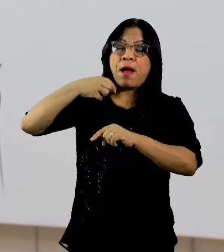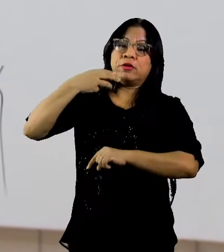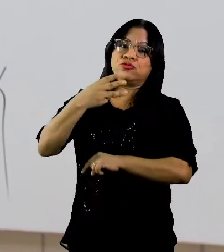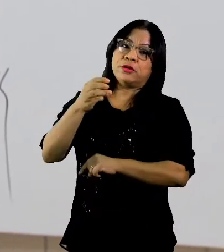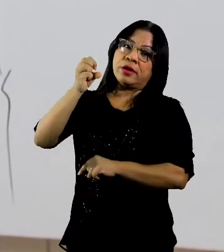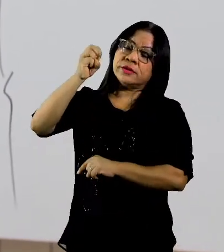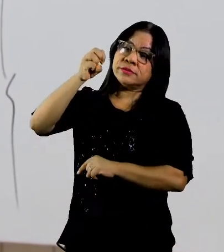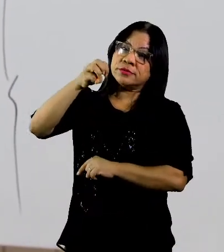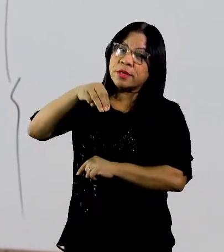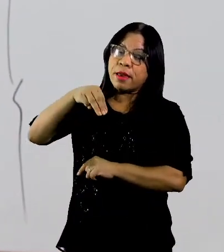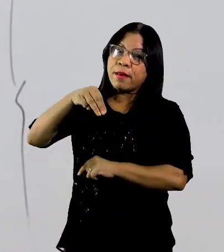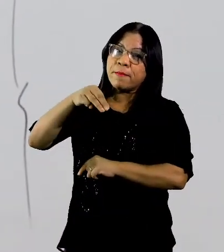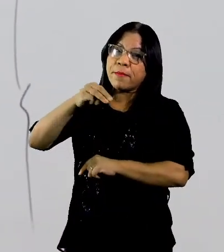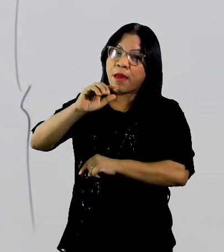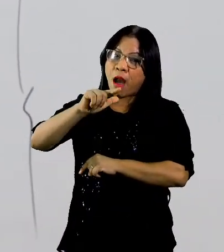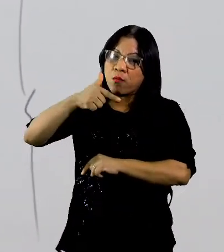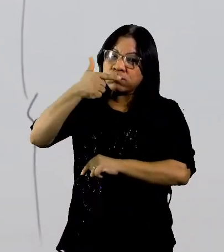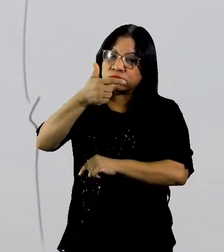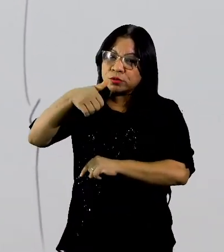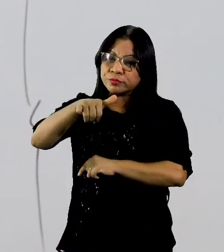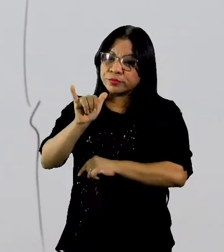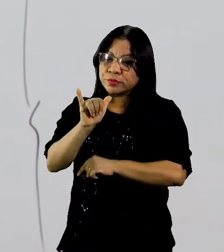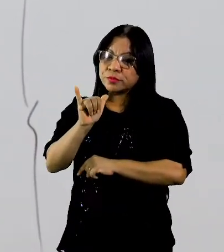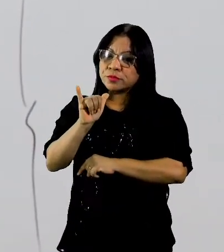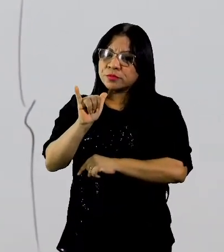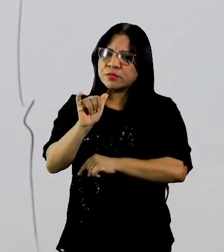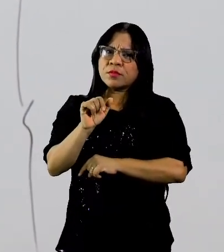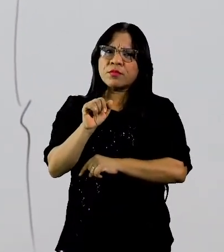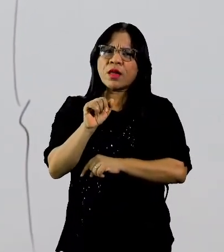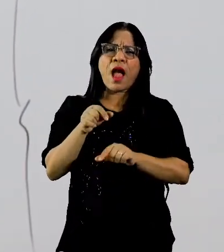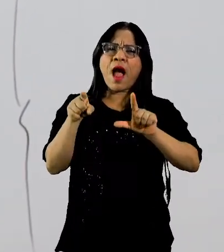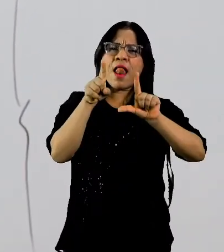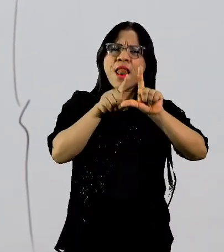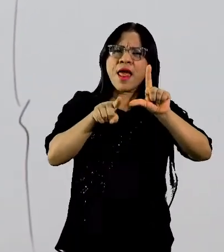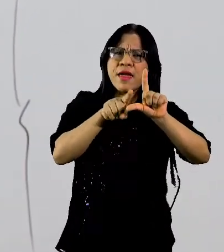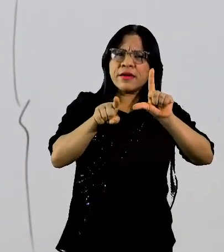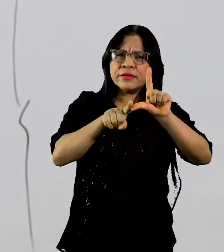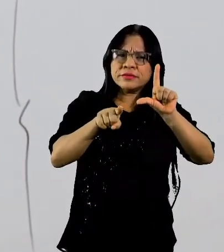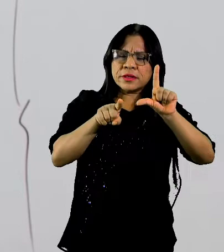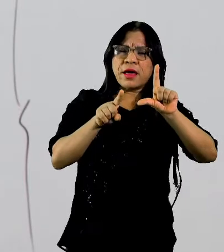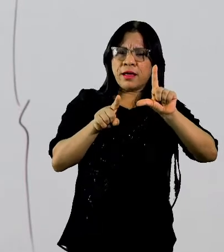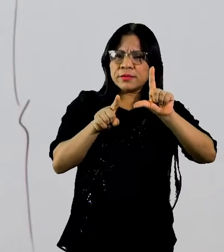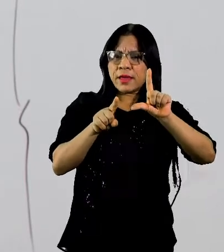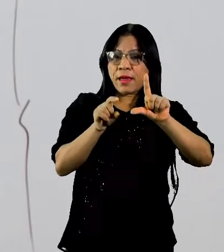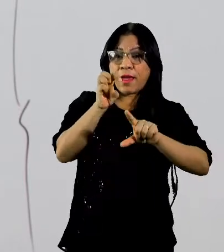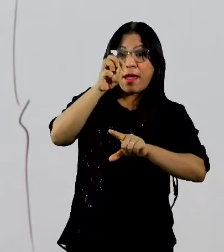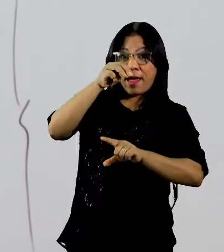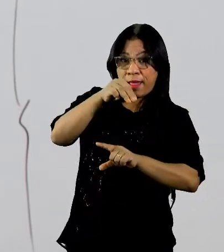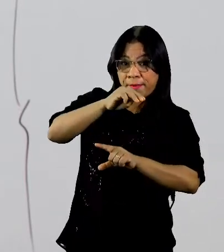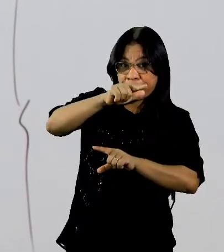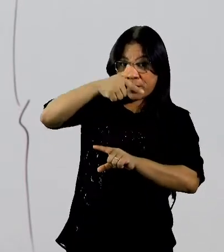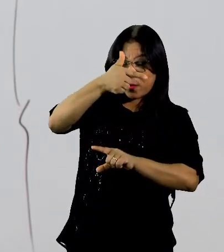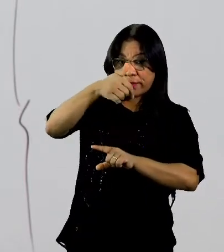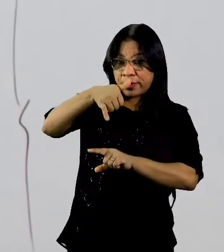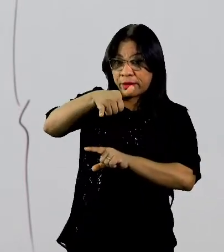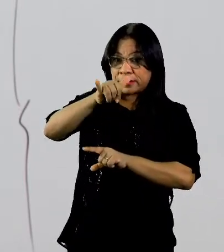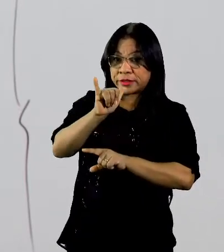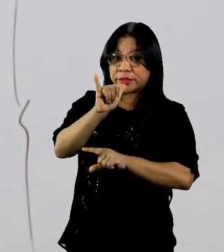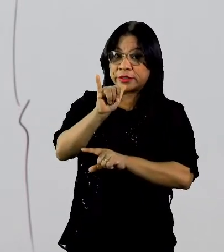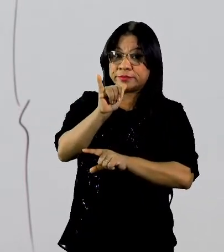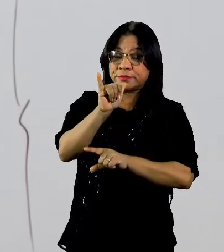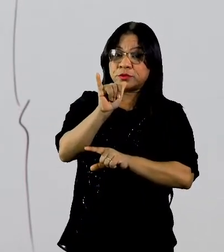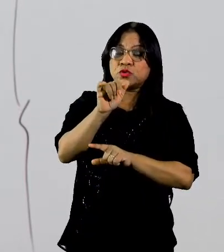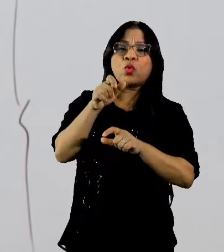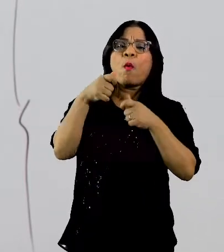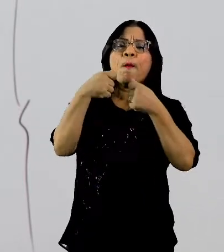y. Parte literal, m ao quadrado y. O que a minha definição disse? Conserva a